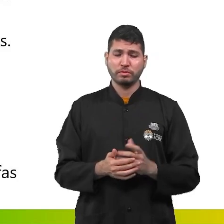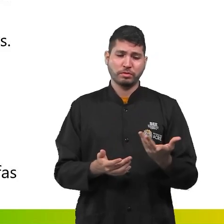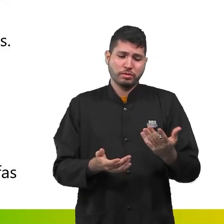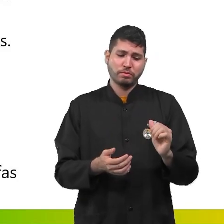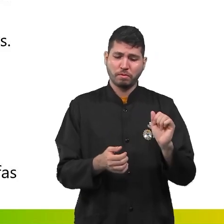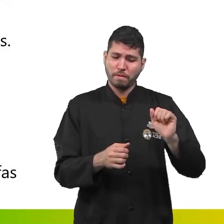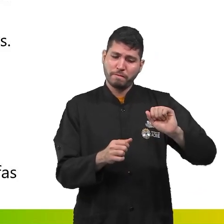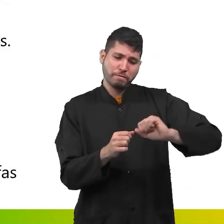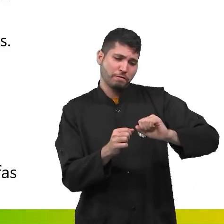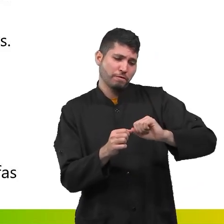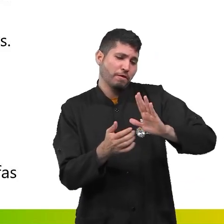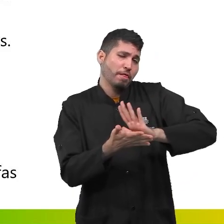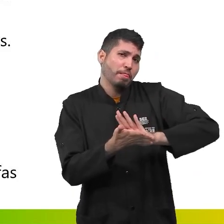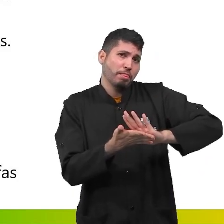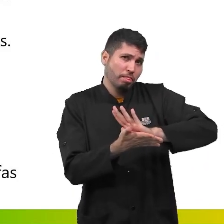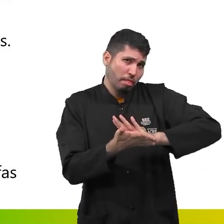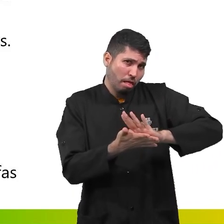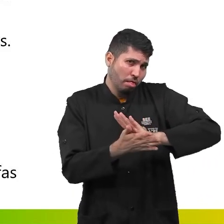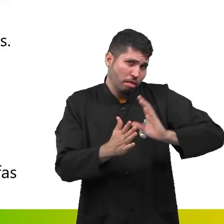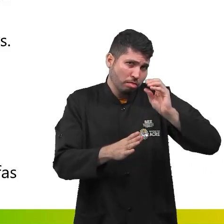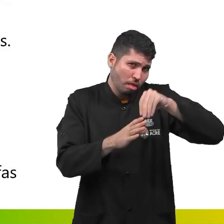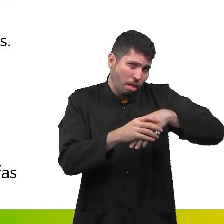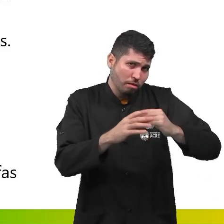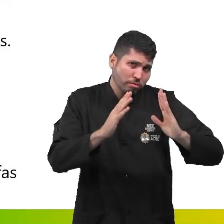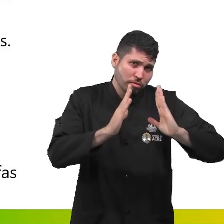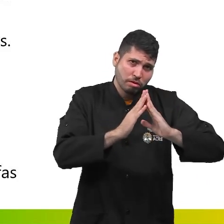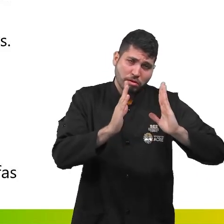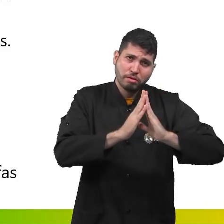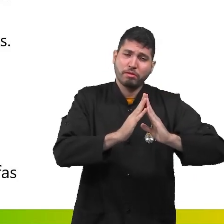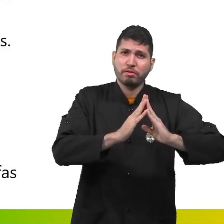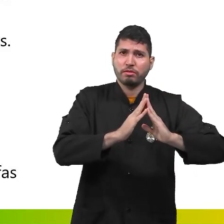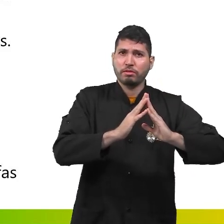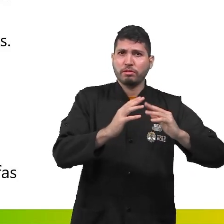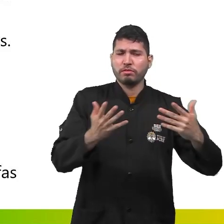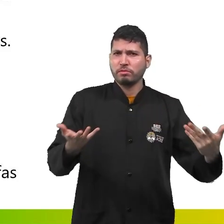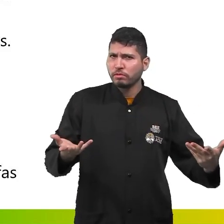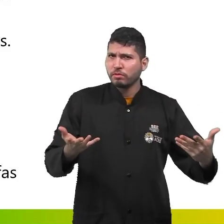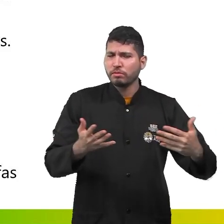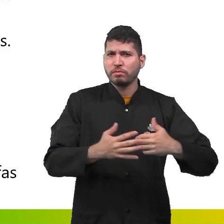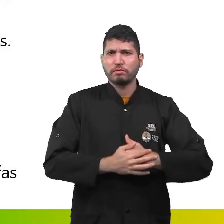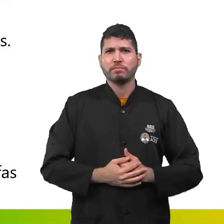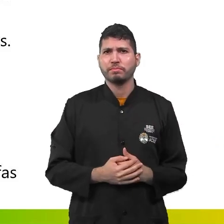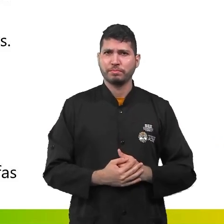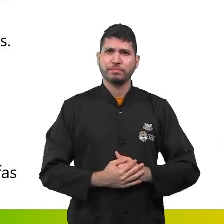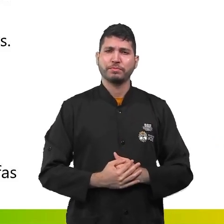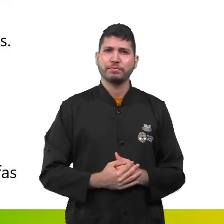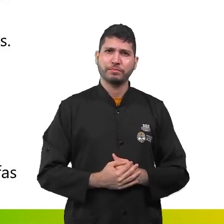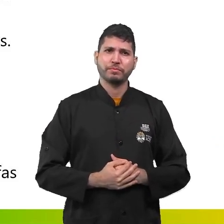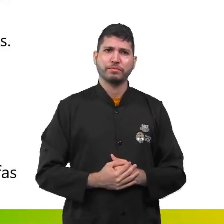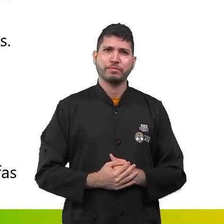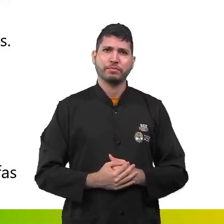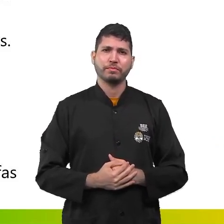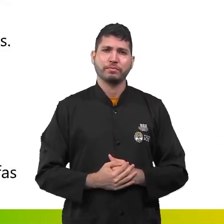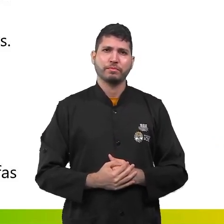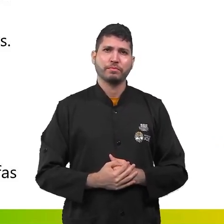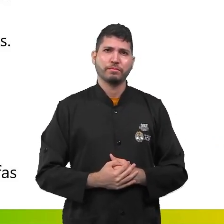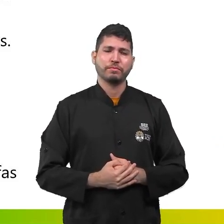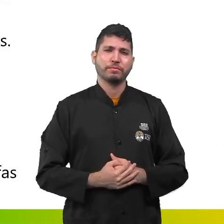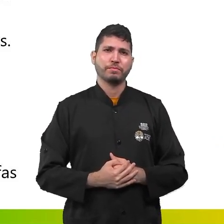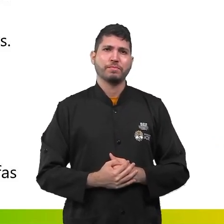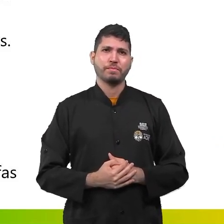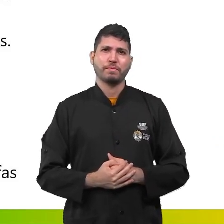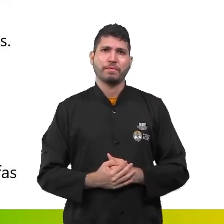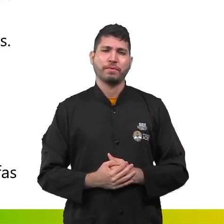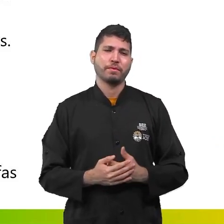plate, que não lava, não limpa, nem nada quiero de isso, el menos mulher que diablos. Então a Suzanita diz assim, mas aí é para isso, afinal,